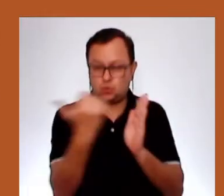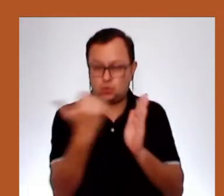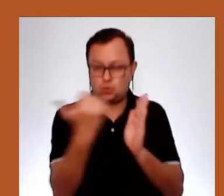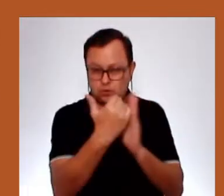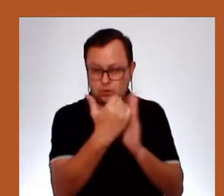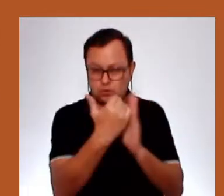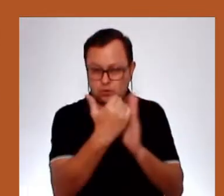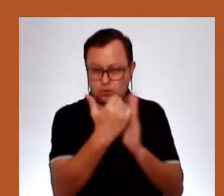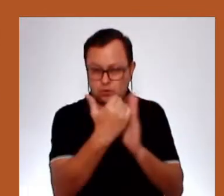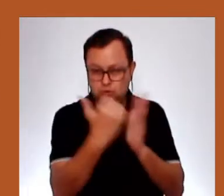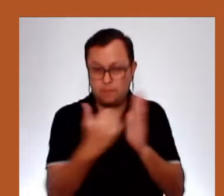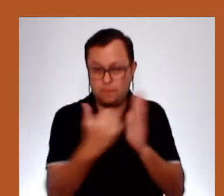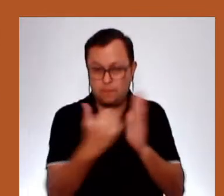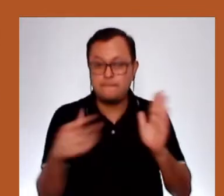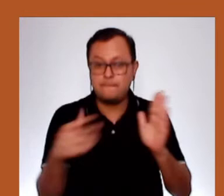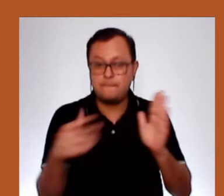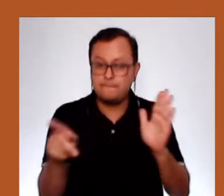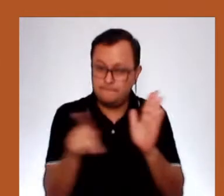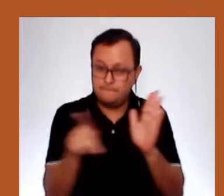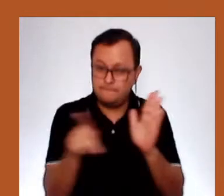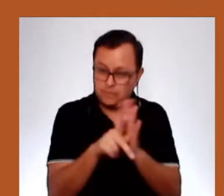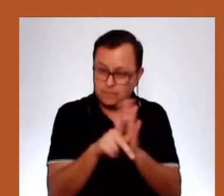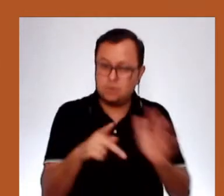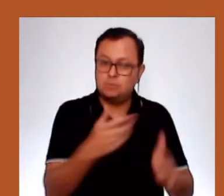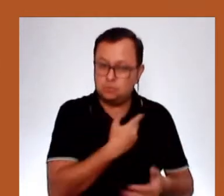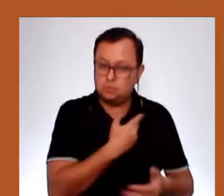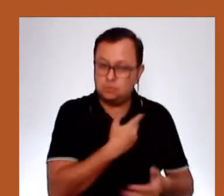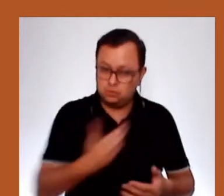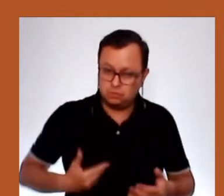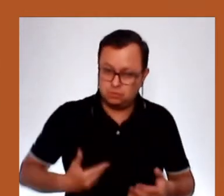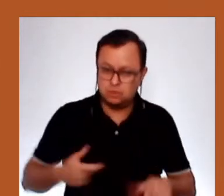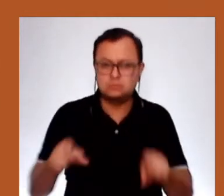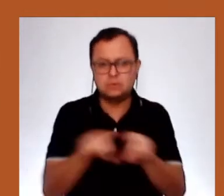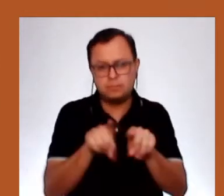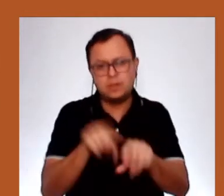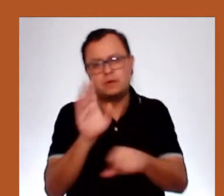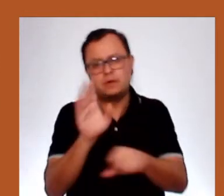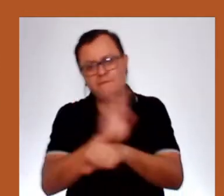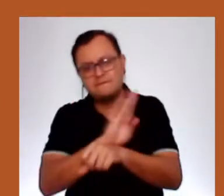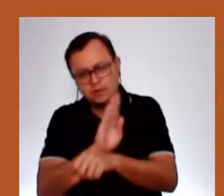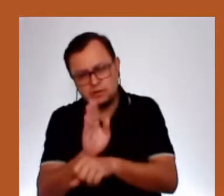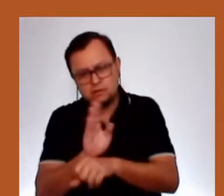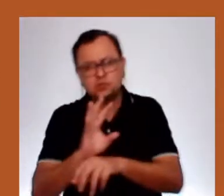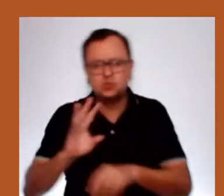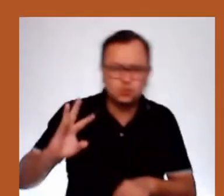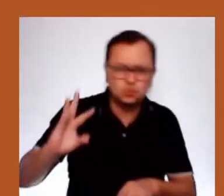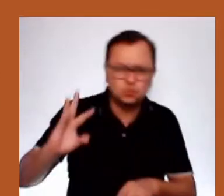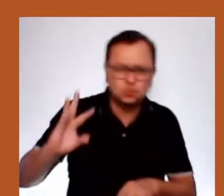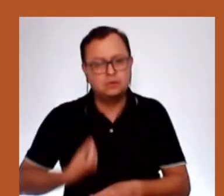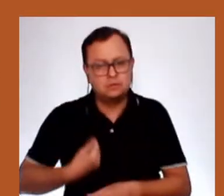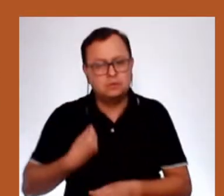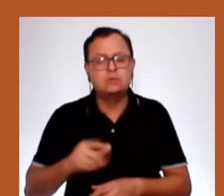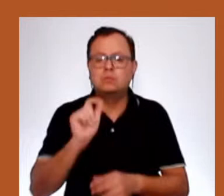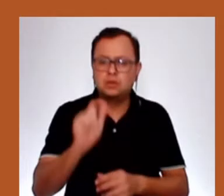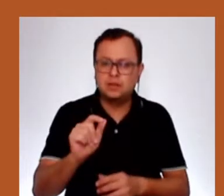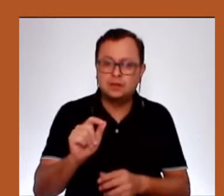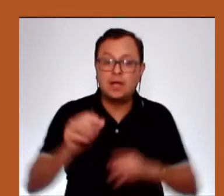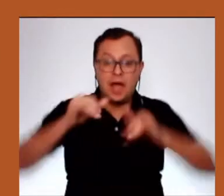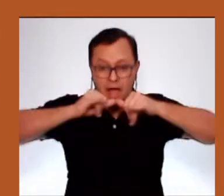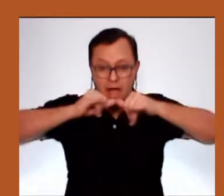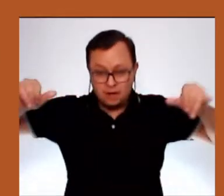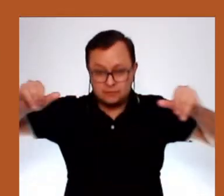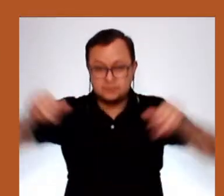documentários e tudo aquilo que se fala de uma multiplicação justamente dessa mensagem? As